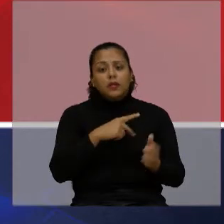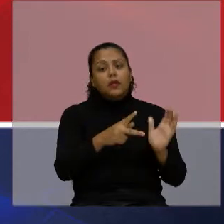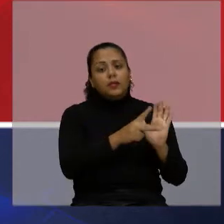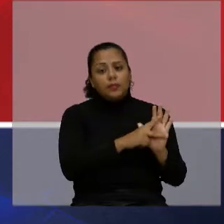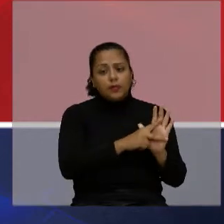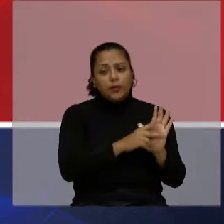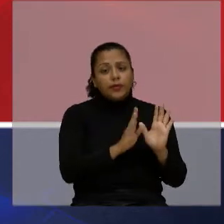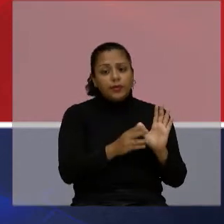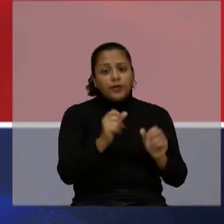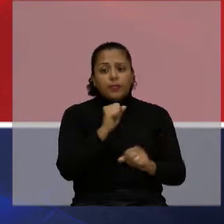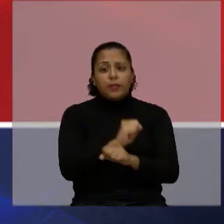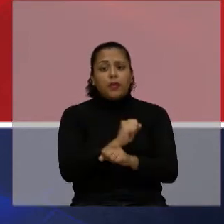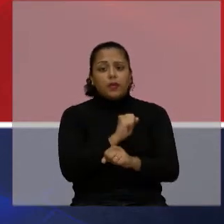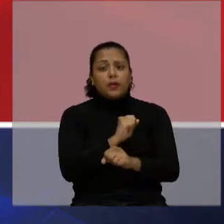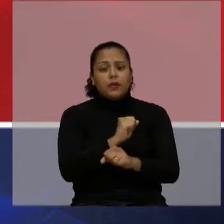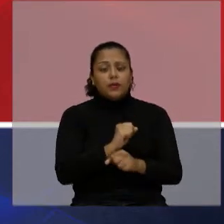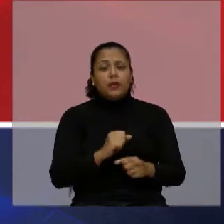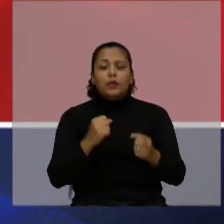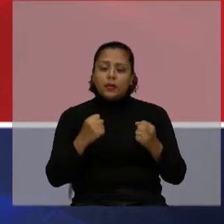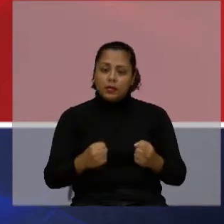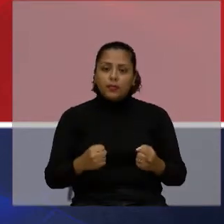nessa casa, que poderia